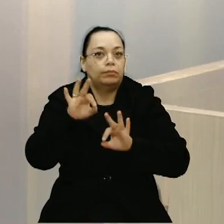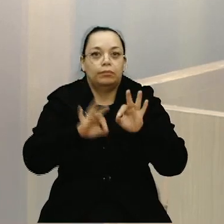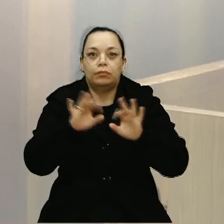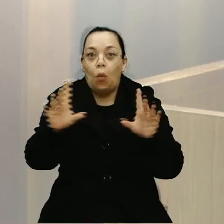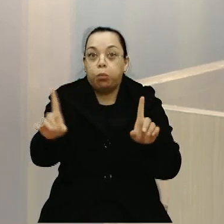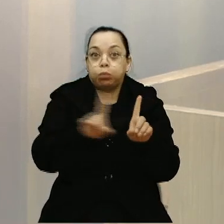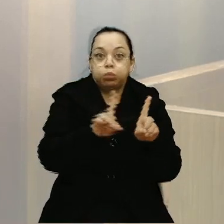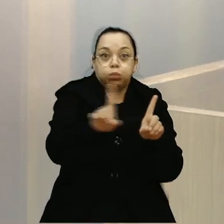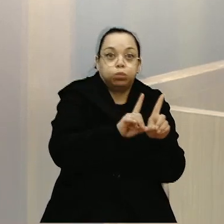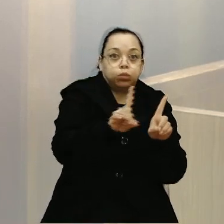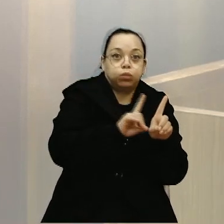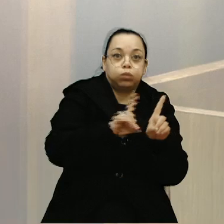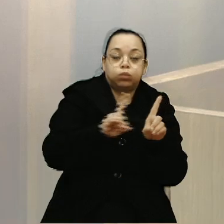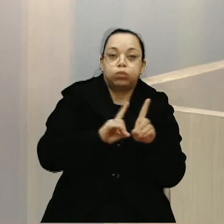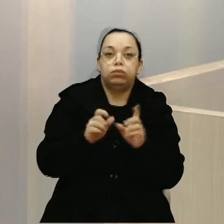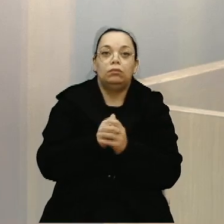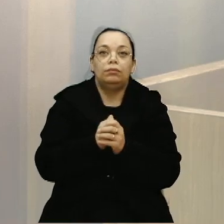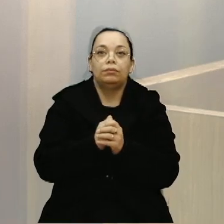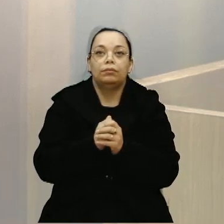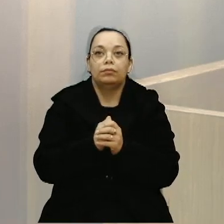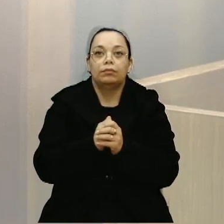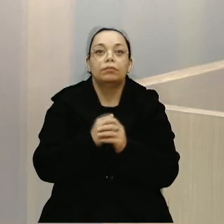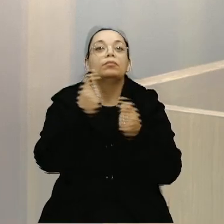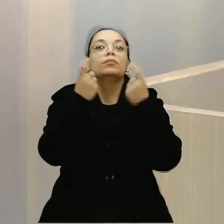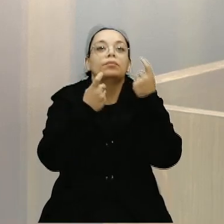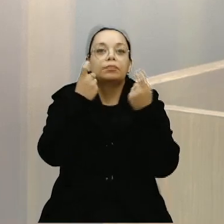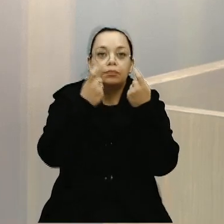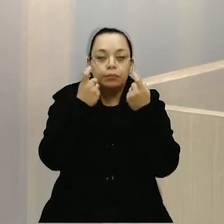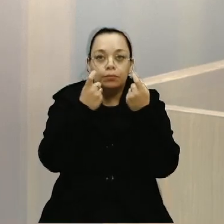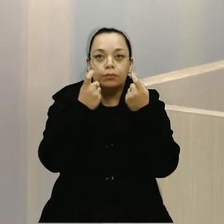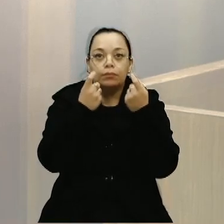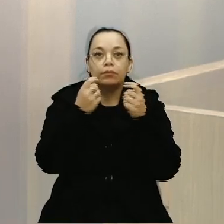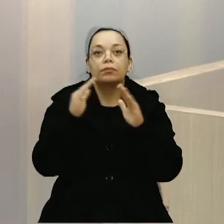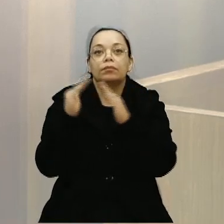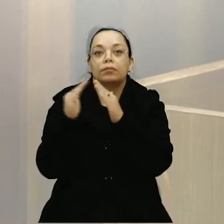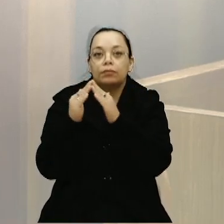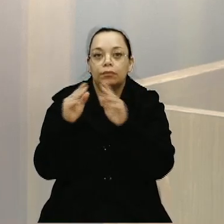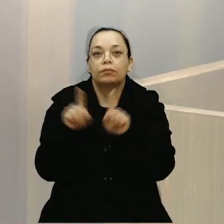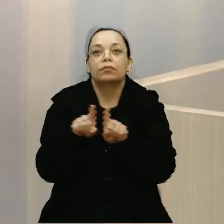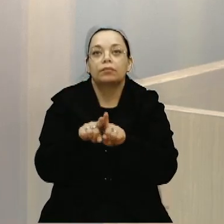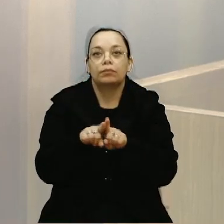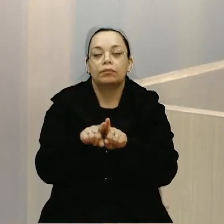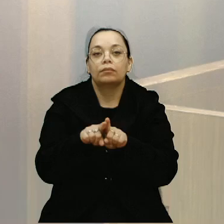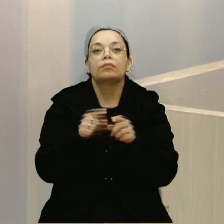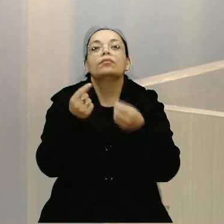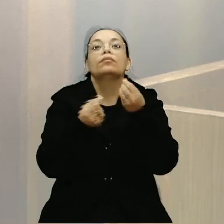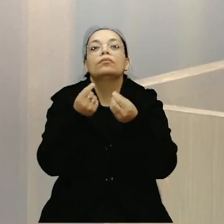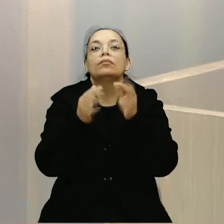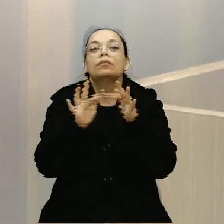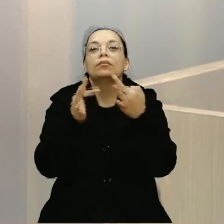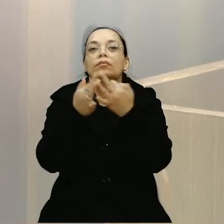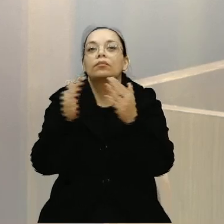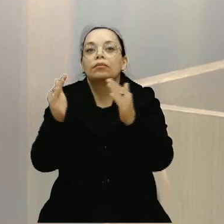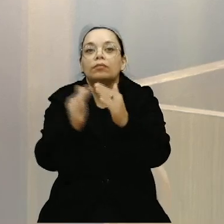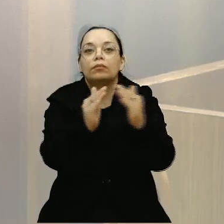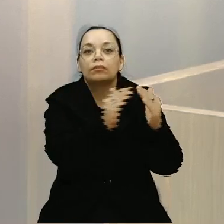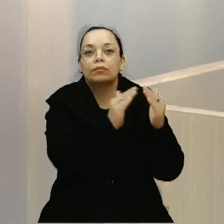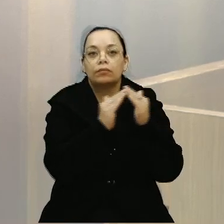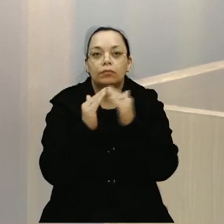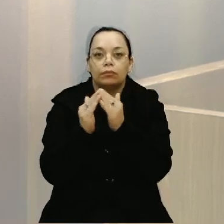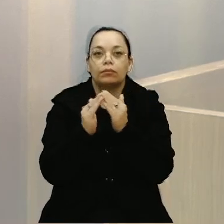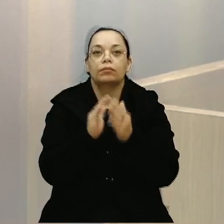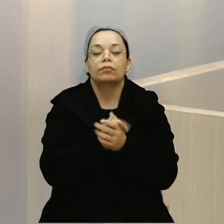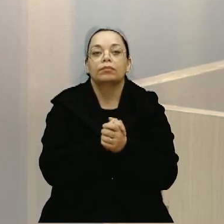essa grande quantidade. E também fico preocupado com a habitação. Onde que nós vamos colocar todas